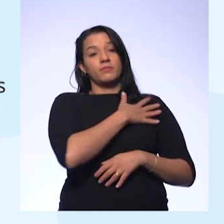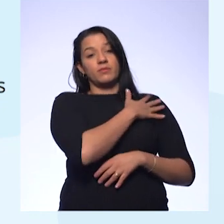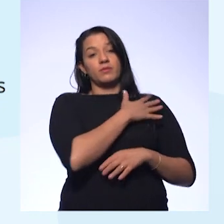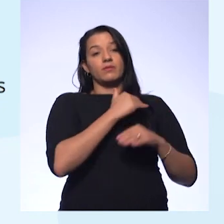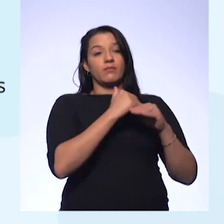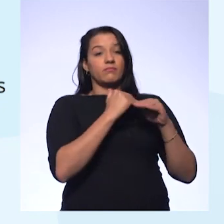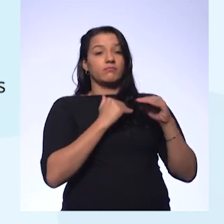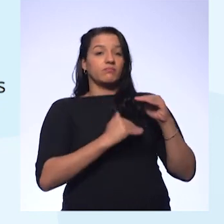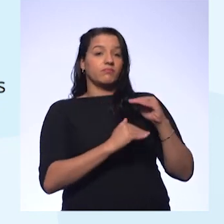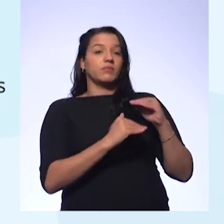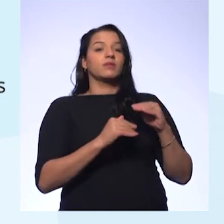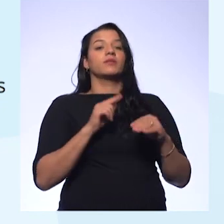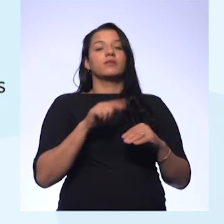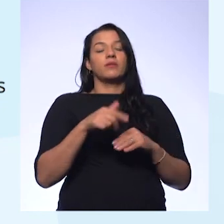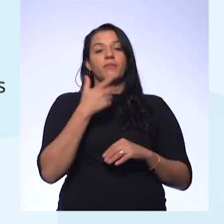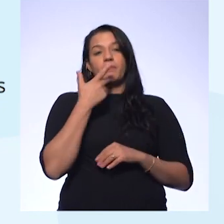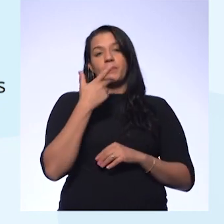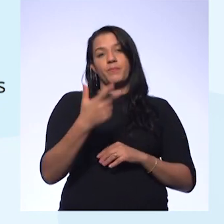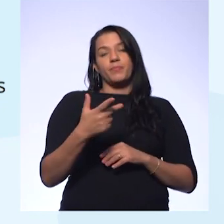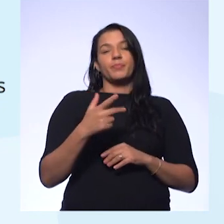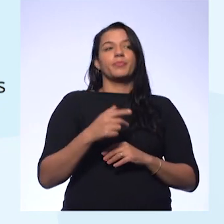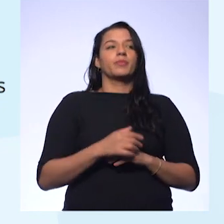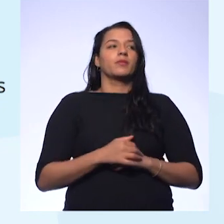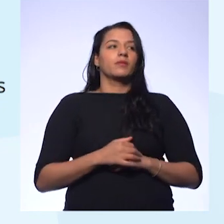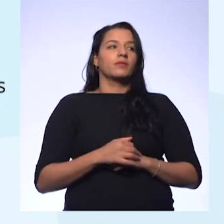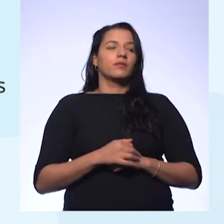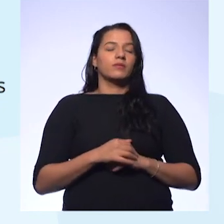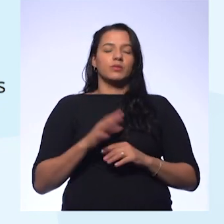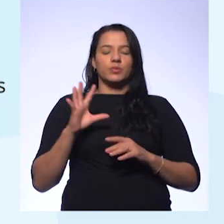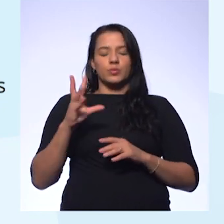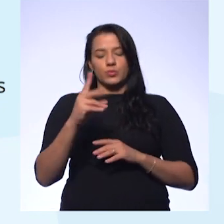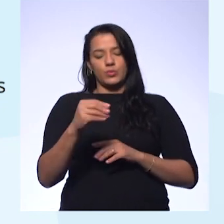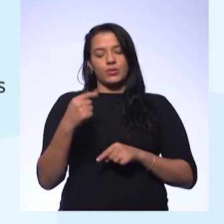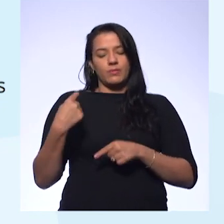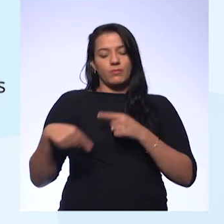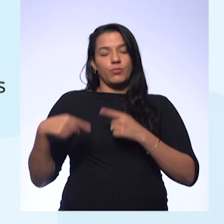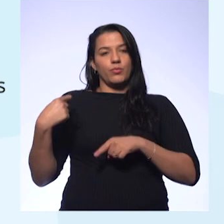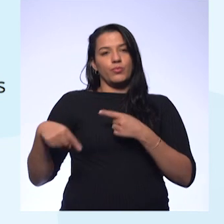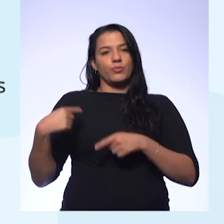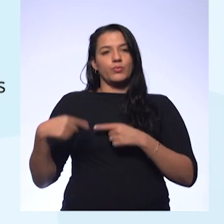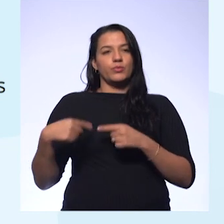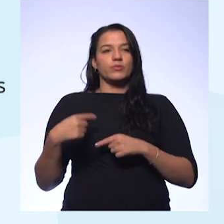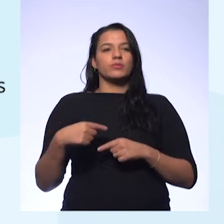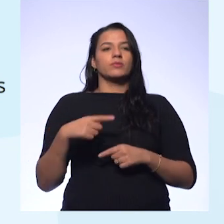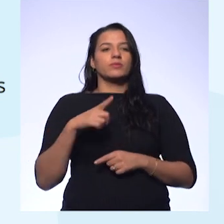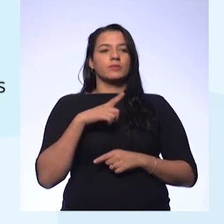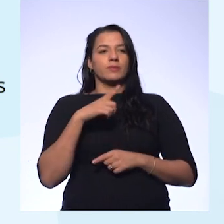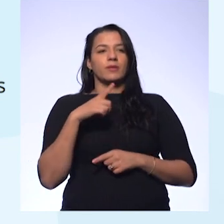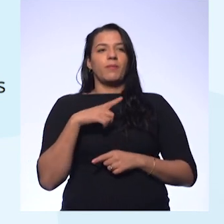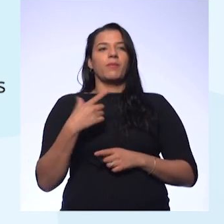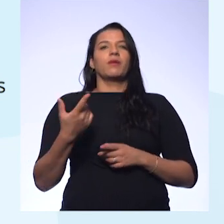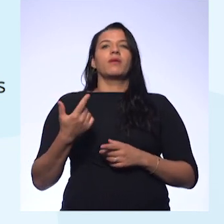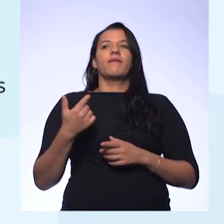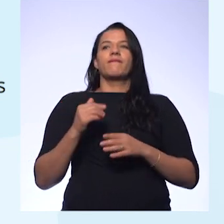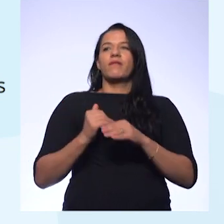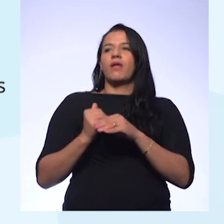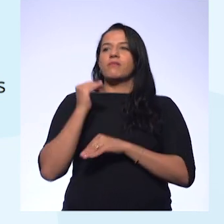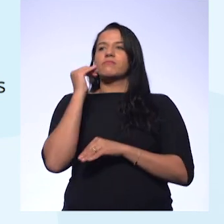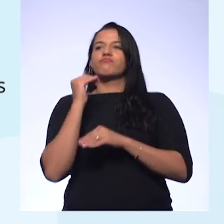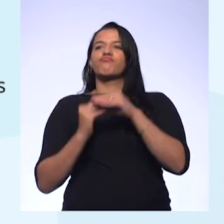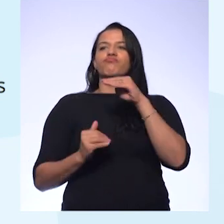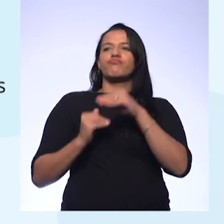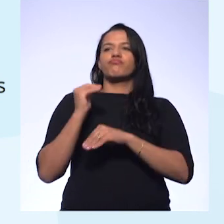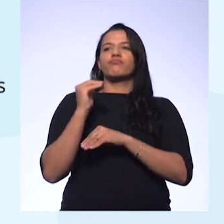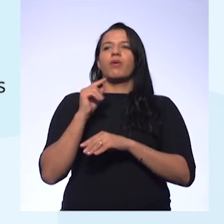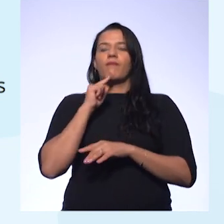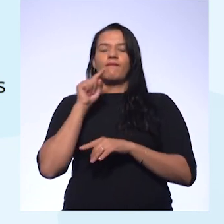do Brasil que contestavam toda essa questão da política do café com leite, apontavam a questão das desigualdades sociais, e